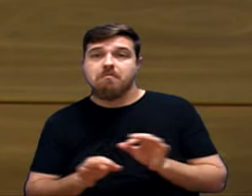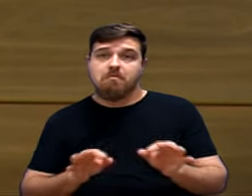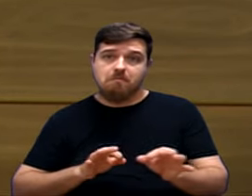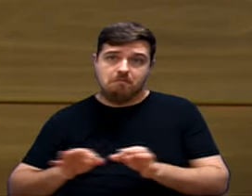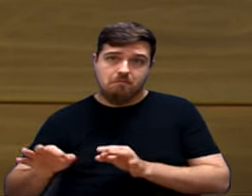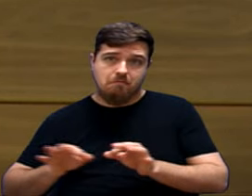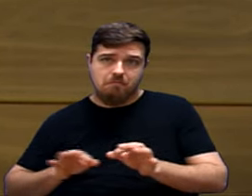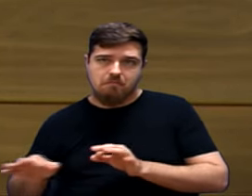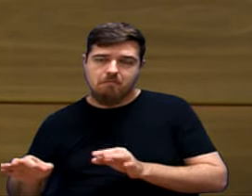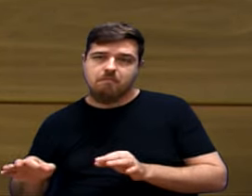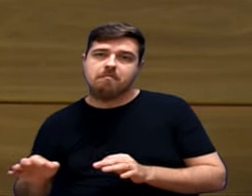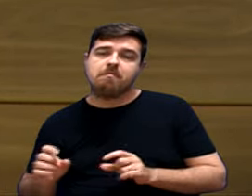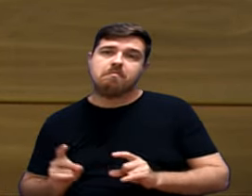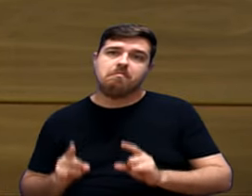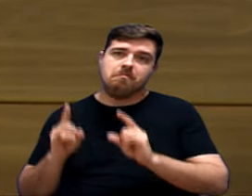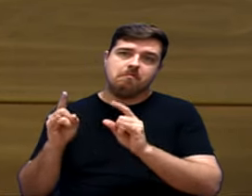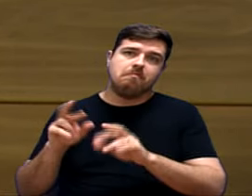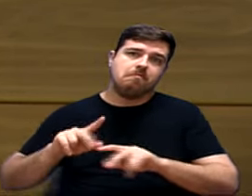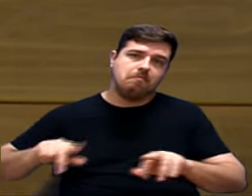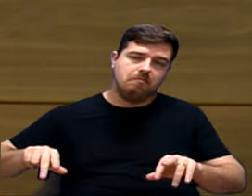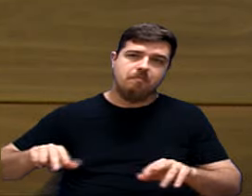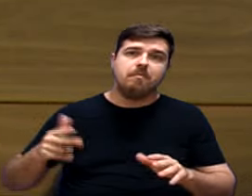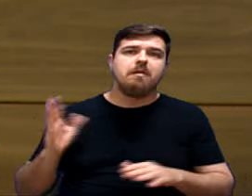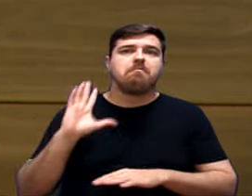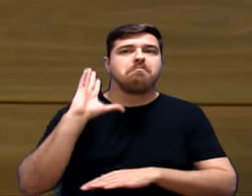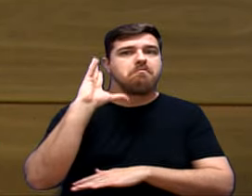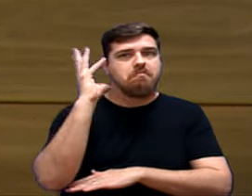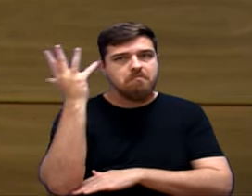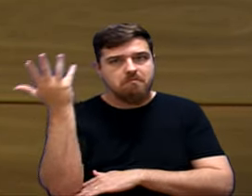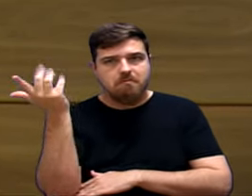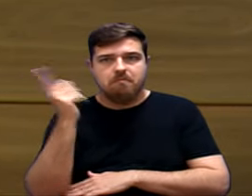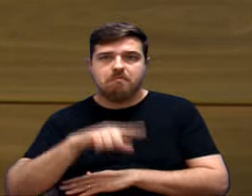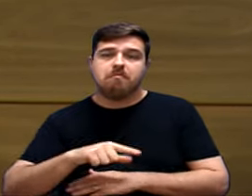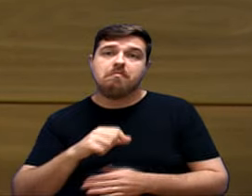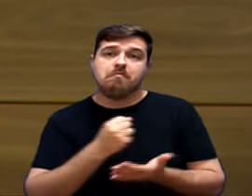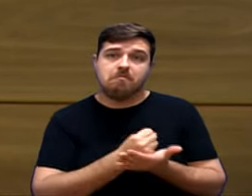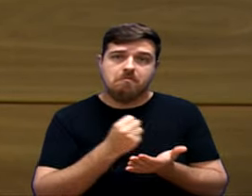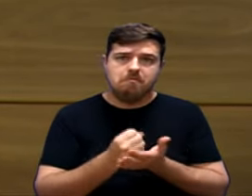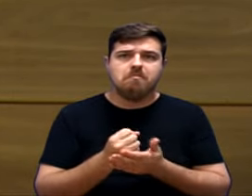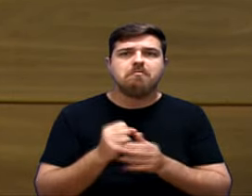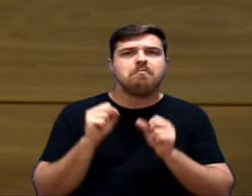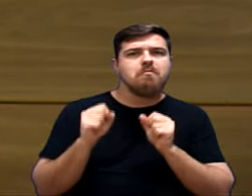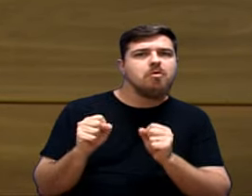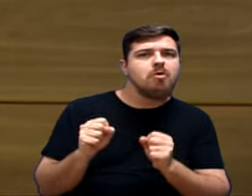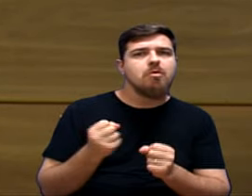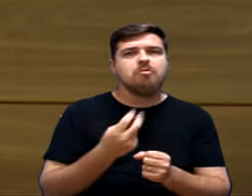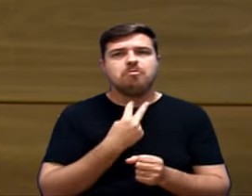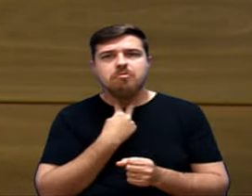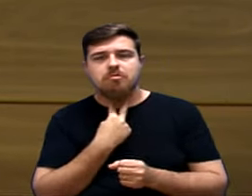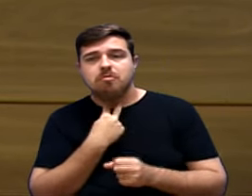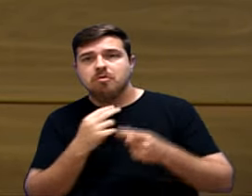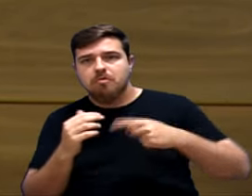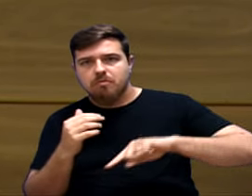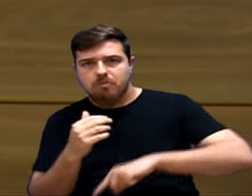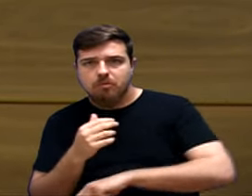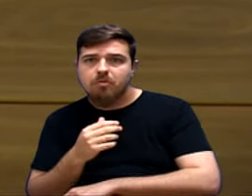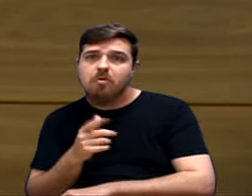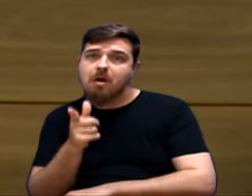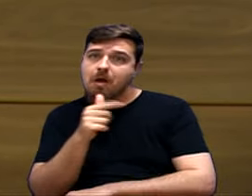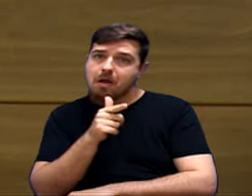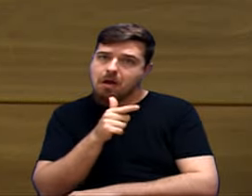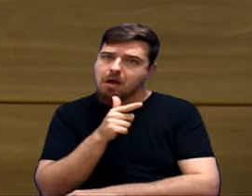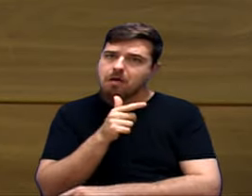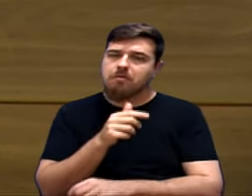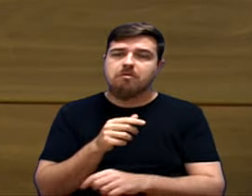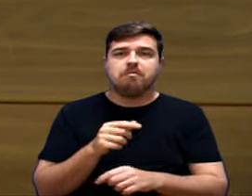projeto porém a parte ambiental tanto a parte de licenciamento a parte de de perfuração de de